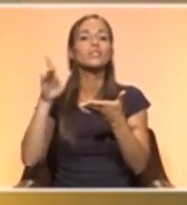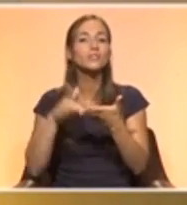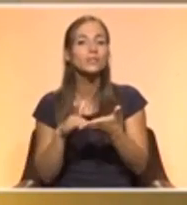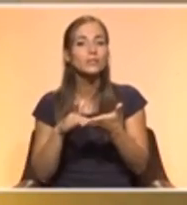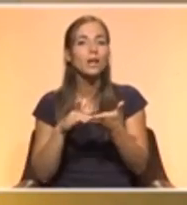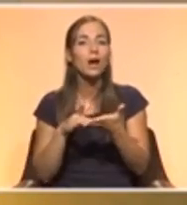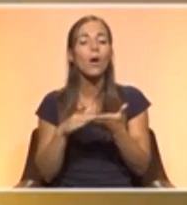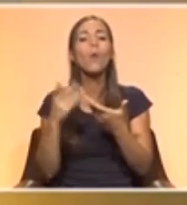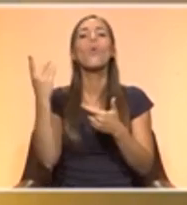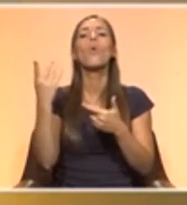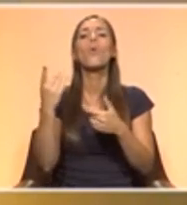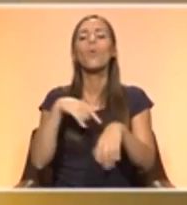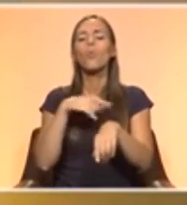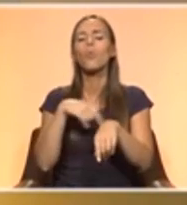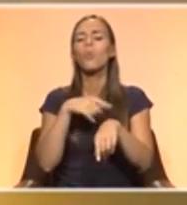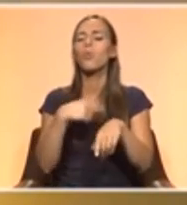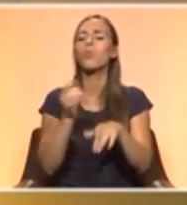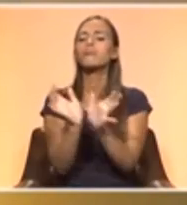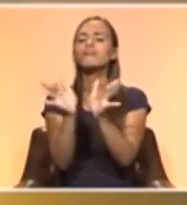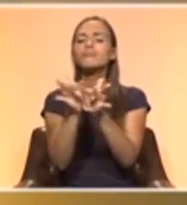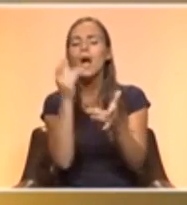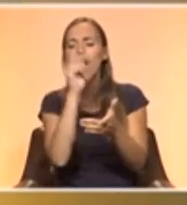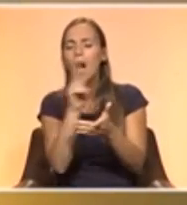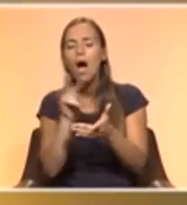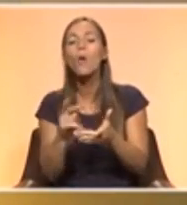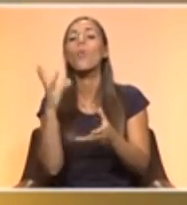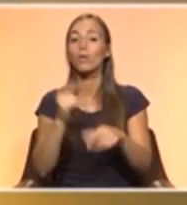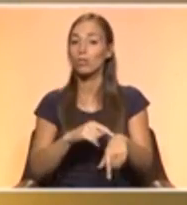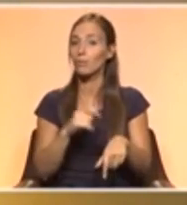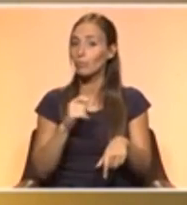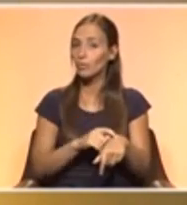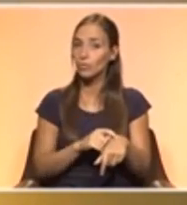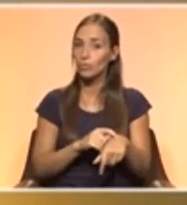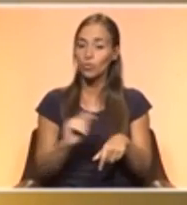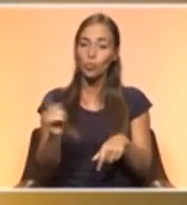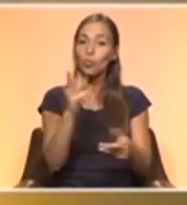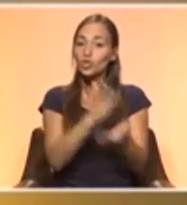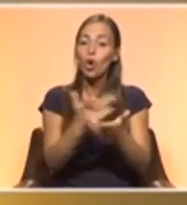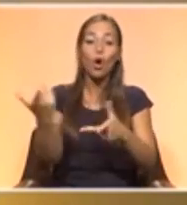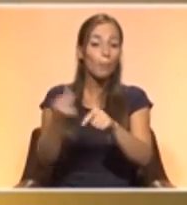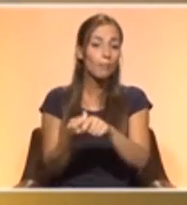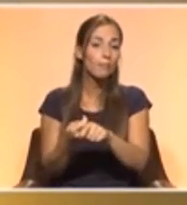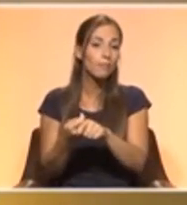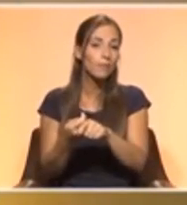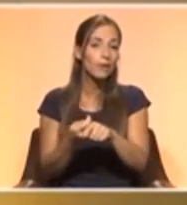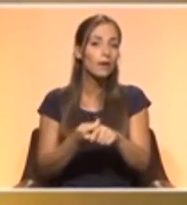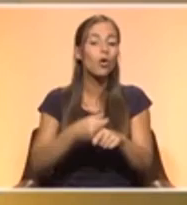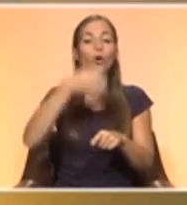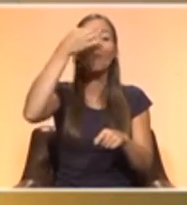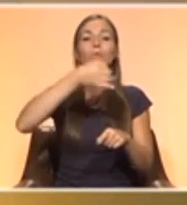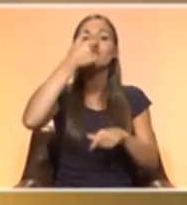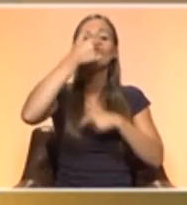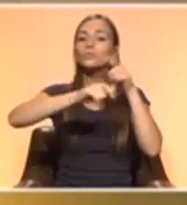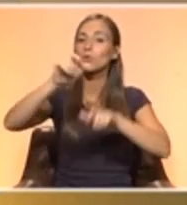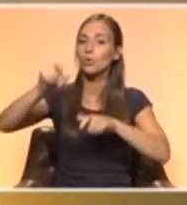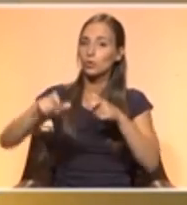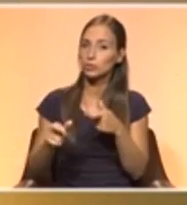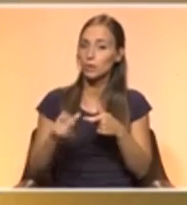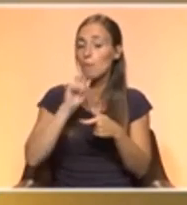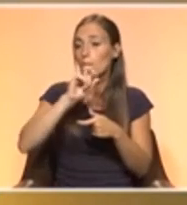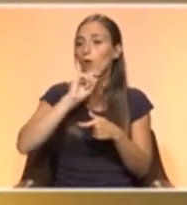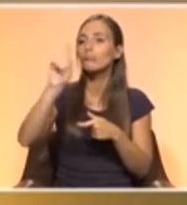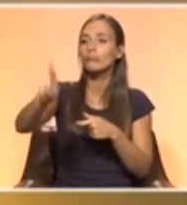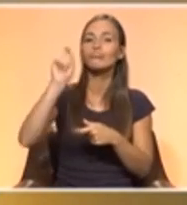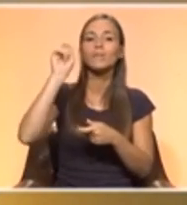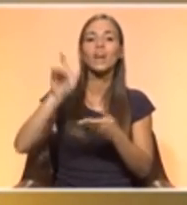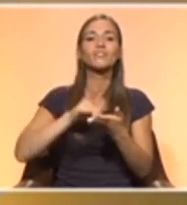ou seja uma série de comportamentos em que podemos alocar até um valor a isso não é só as compras que valem dinheiro é o comportamento que as pessoas têm não é podem ser newsletter E isso